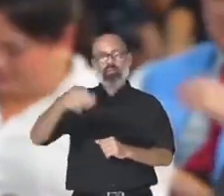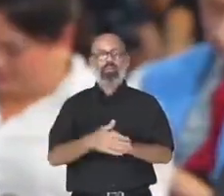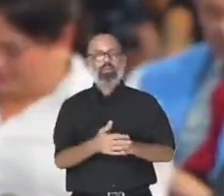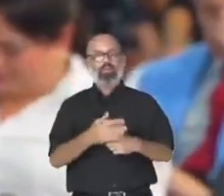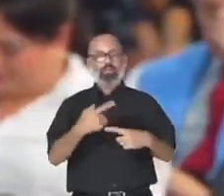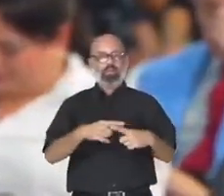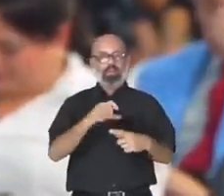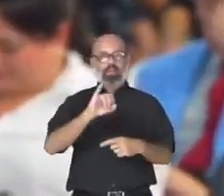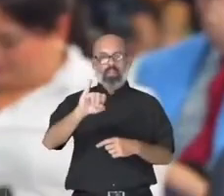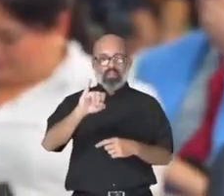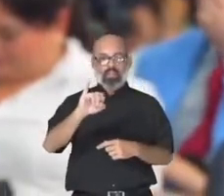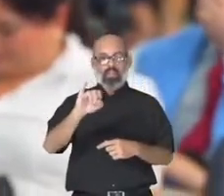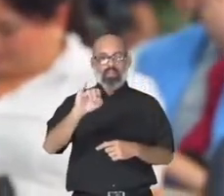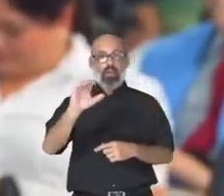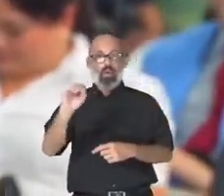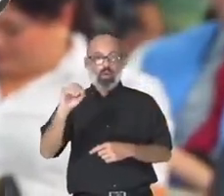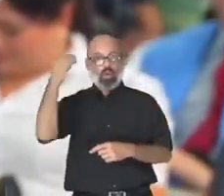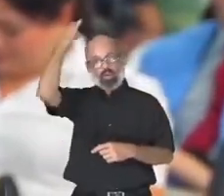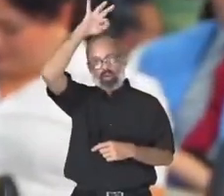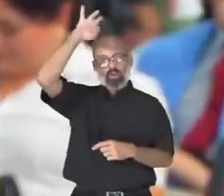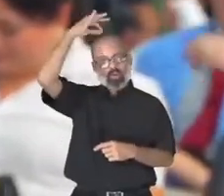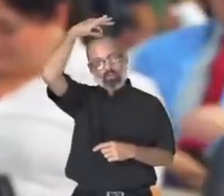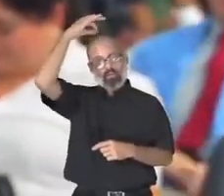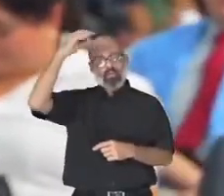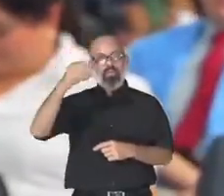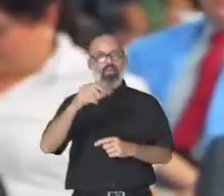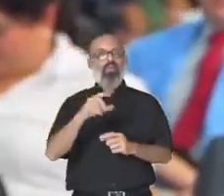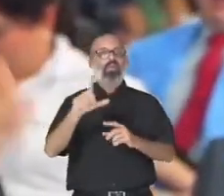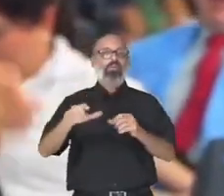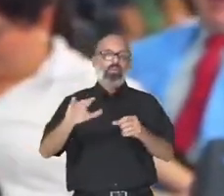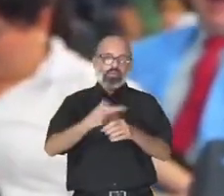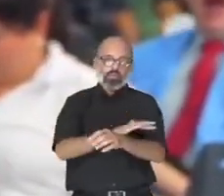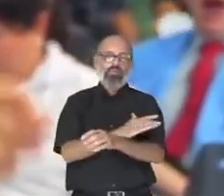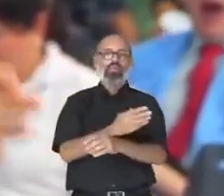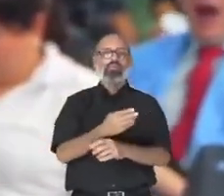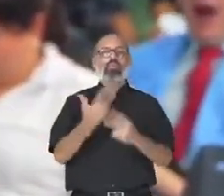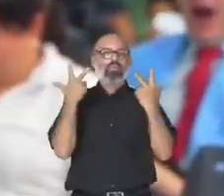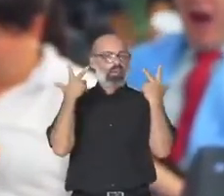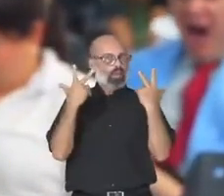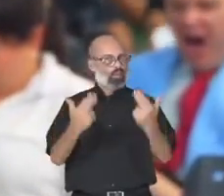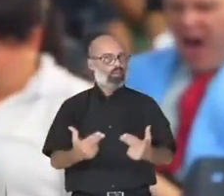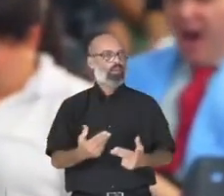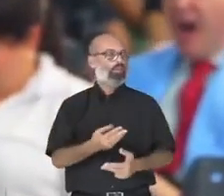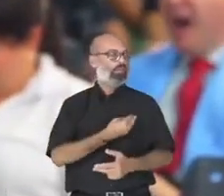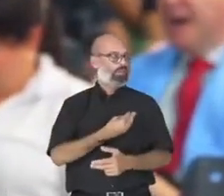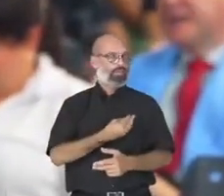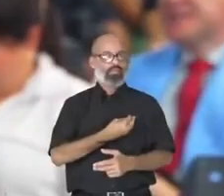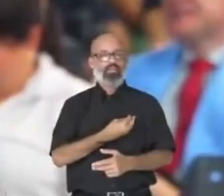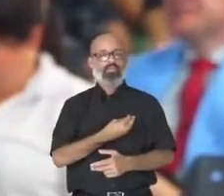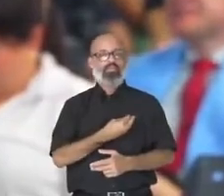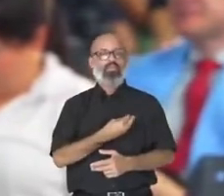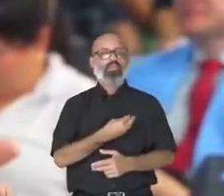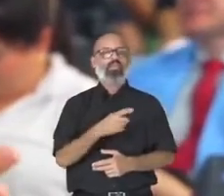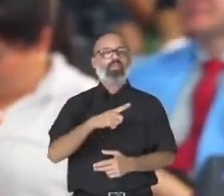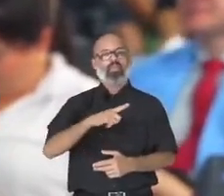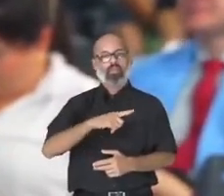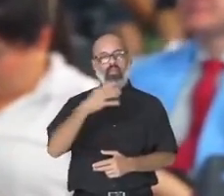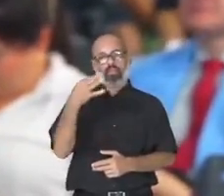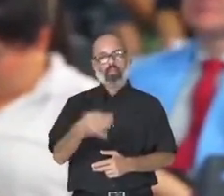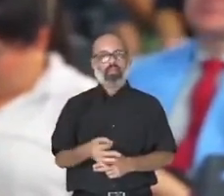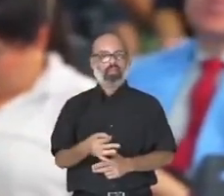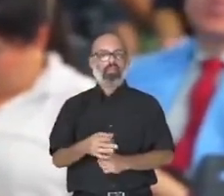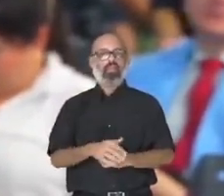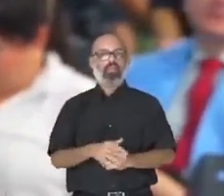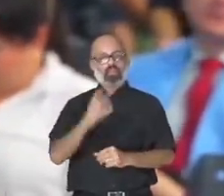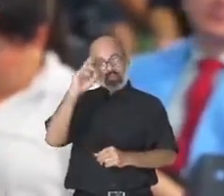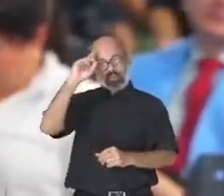porque se você receber o Espírito Santo, o restante vai acontecer naturalmente na sua vida. De uma coisa eu tenho certeza: